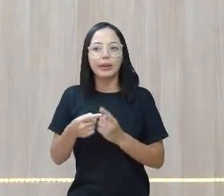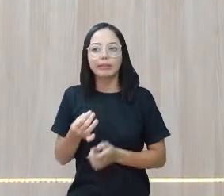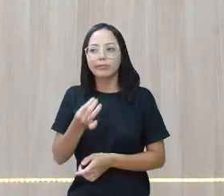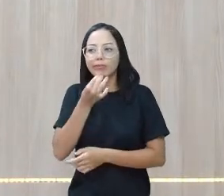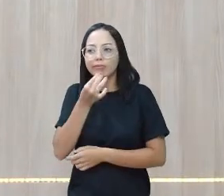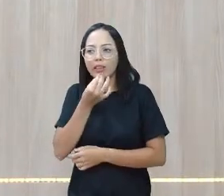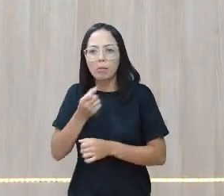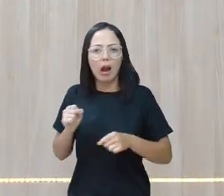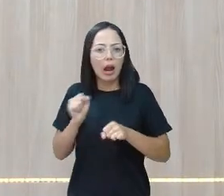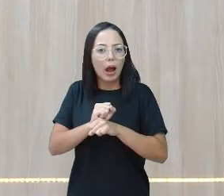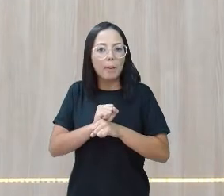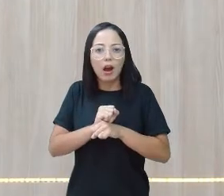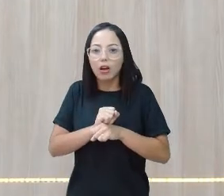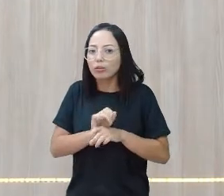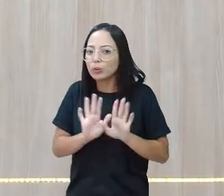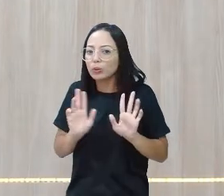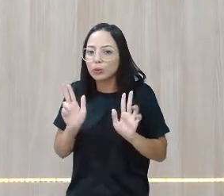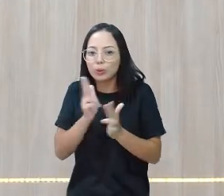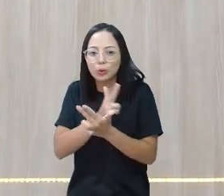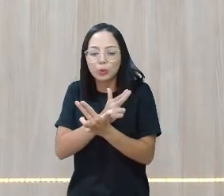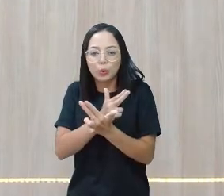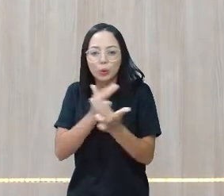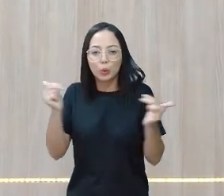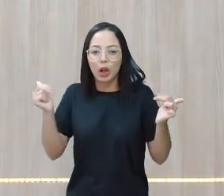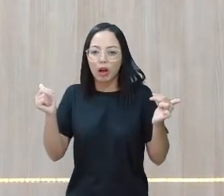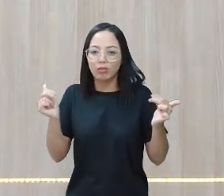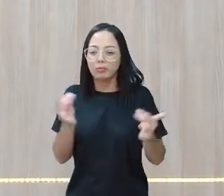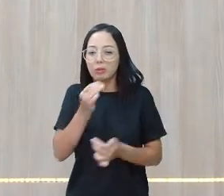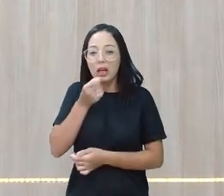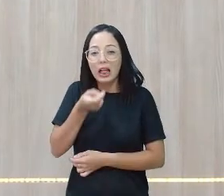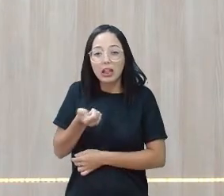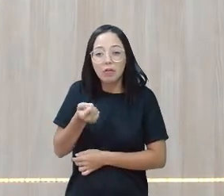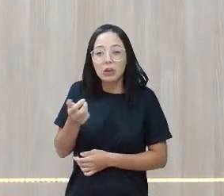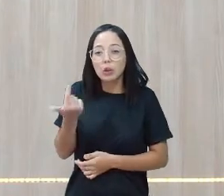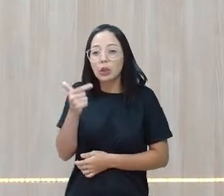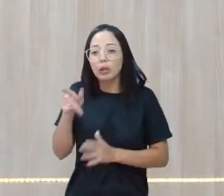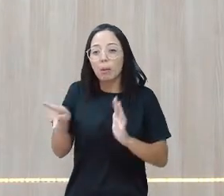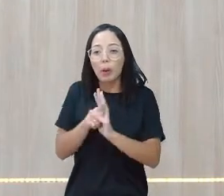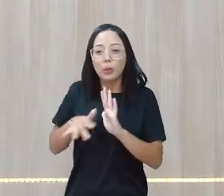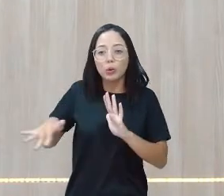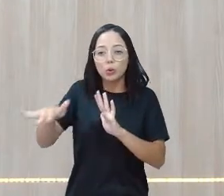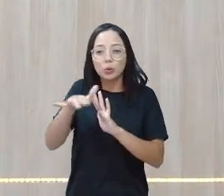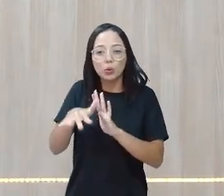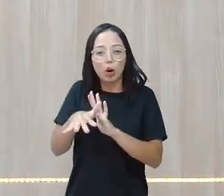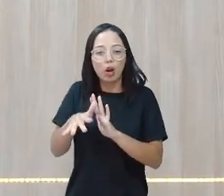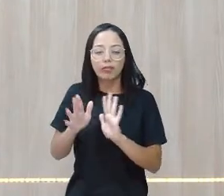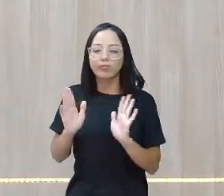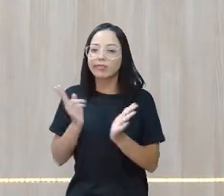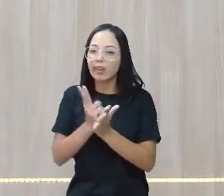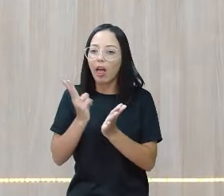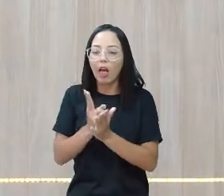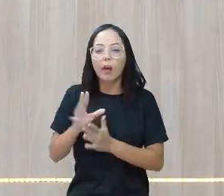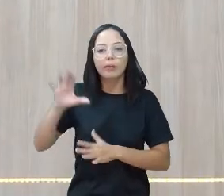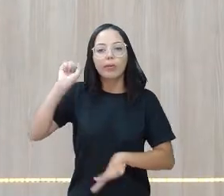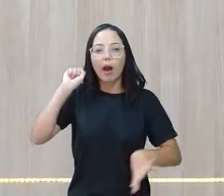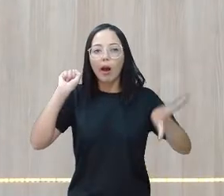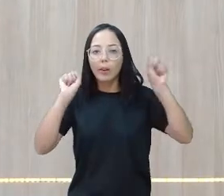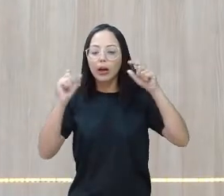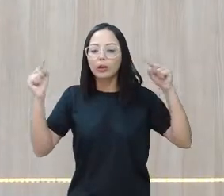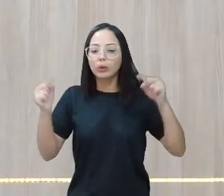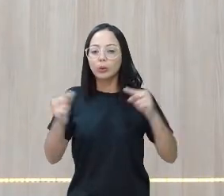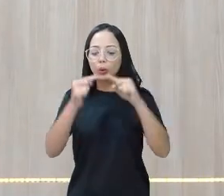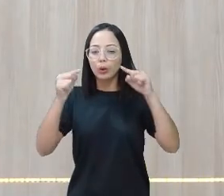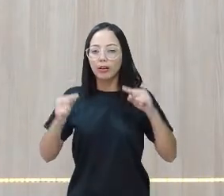cessa nunca, é muito raro a gente não ter nenhum som no ambiente. E isso tem tudo a ver com